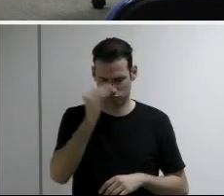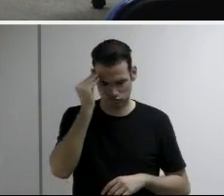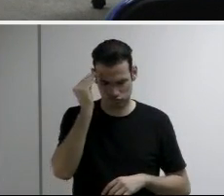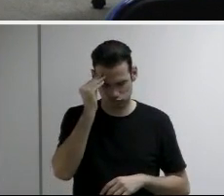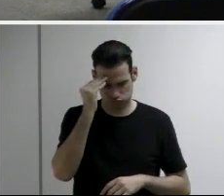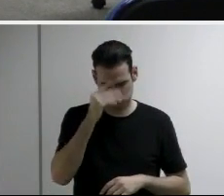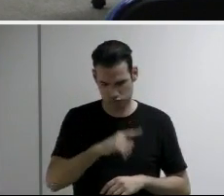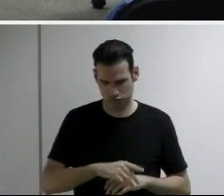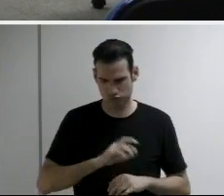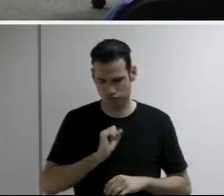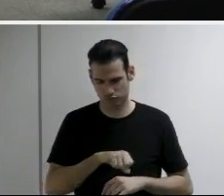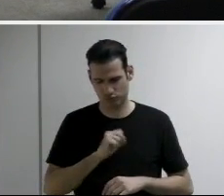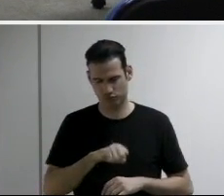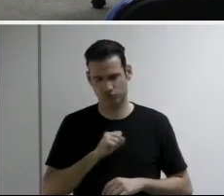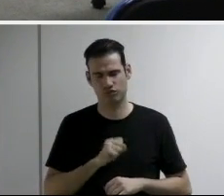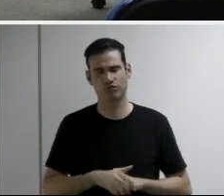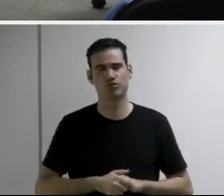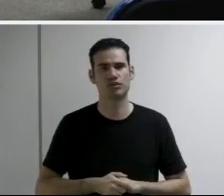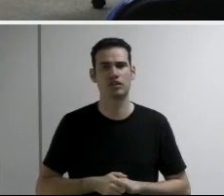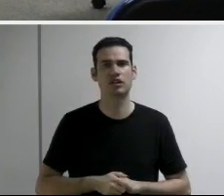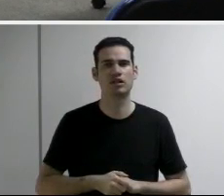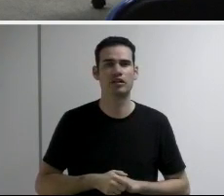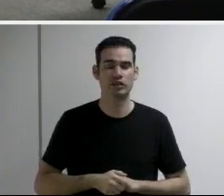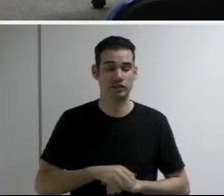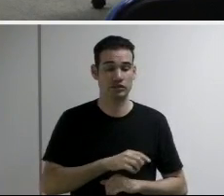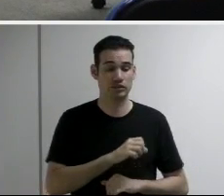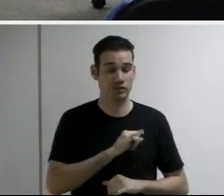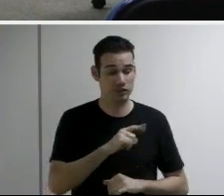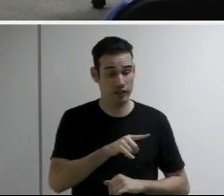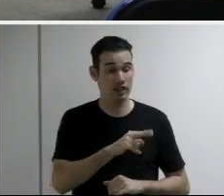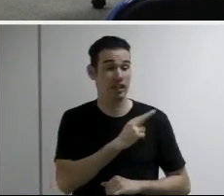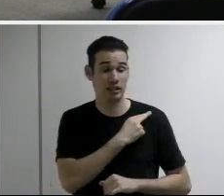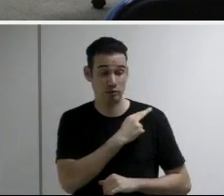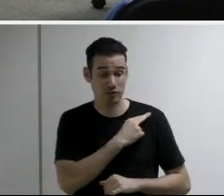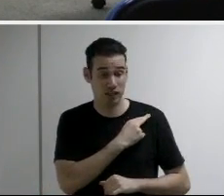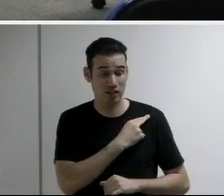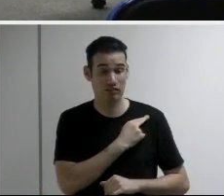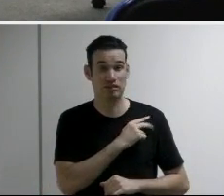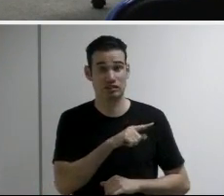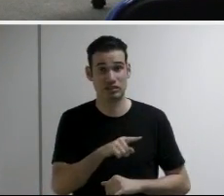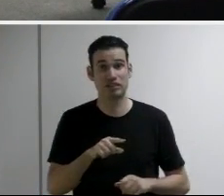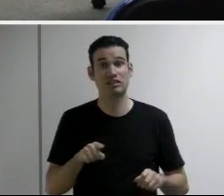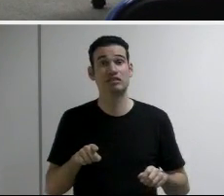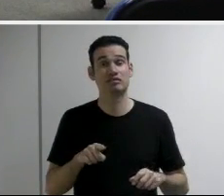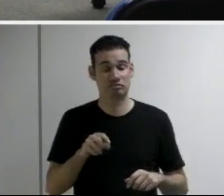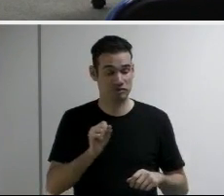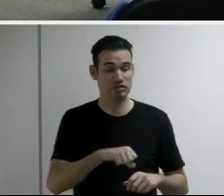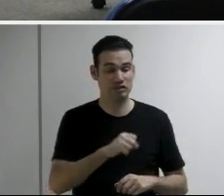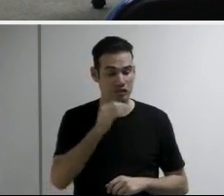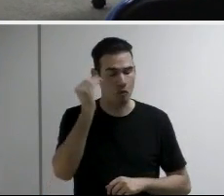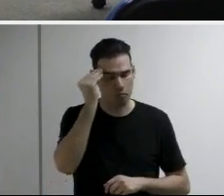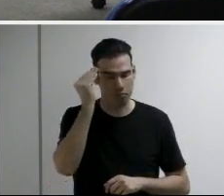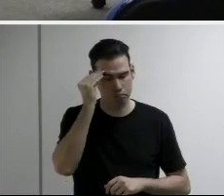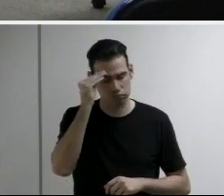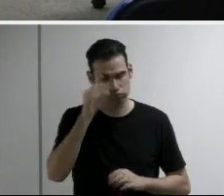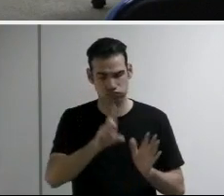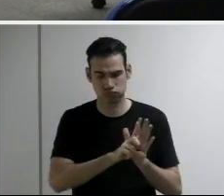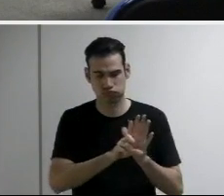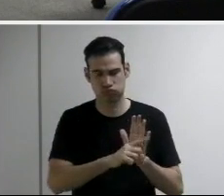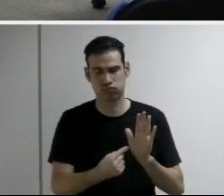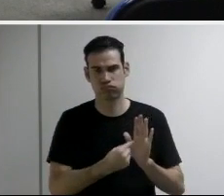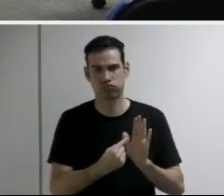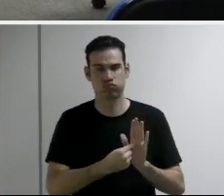respondendo à tua pergunta, tratou o dado, ele é responsável, se ele é responsável, ele está na alçada da lei.